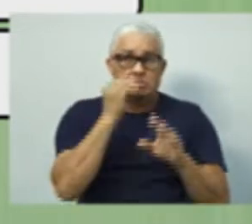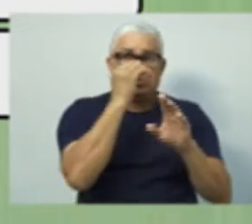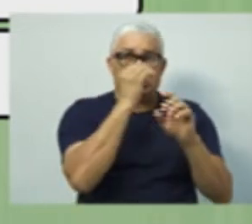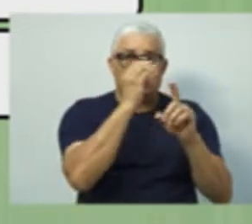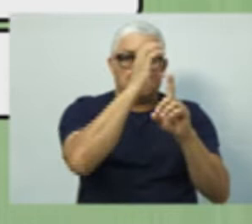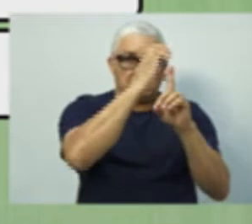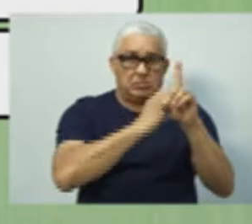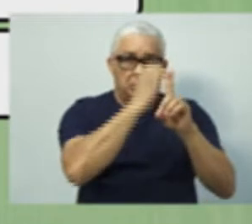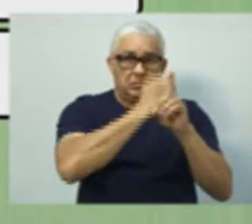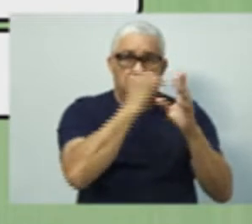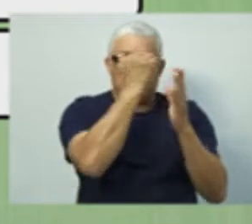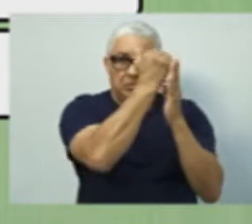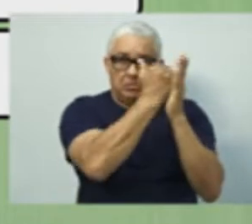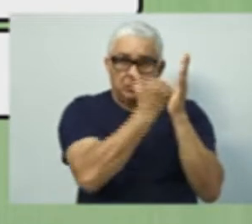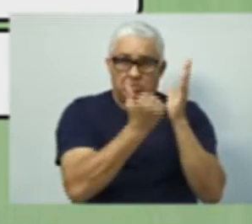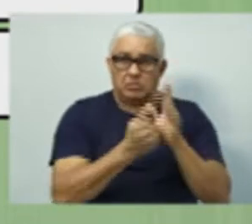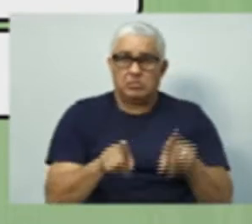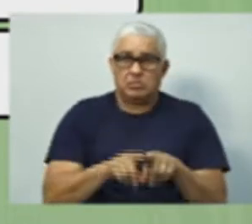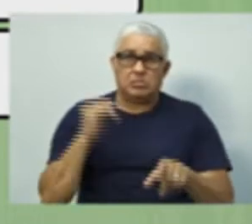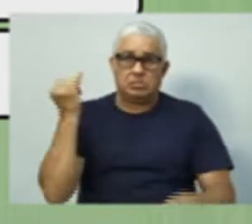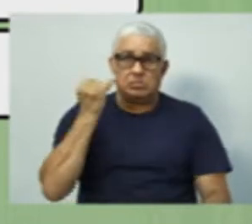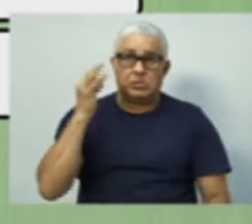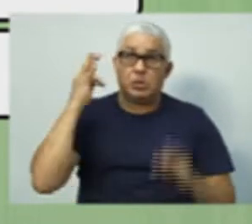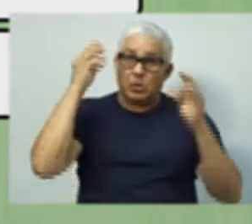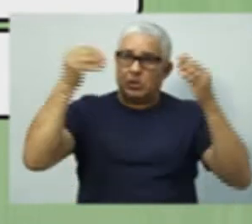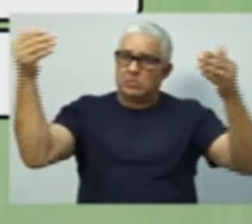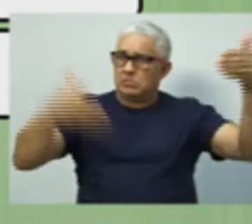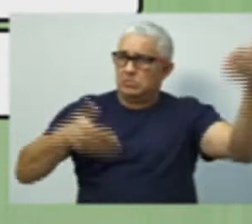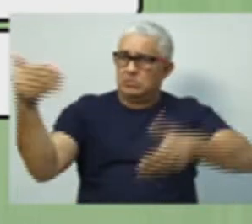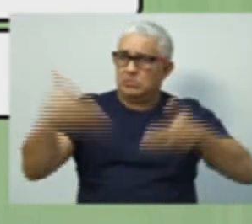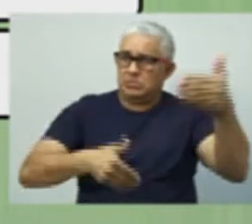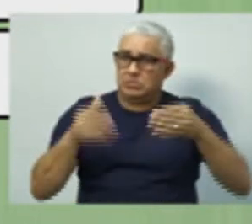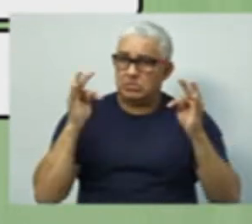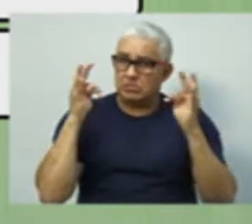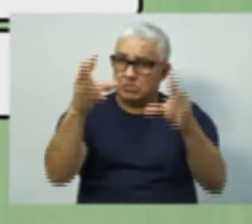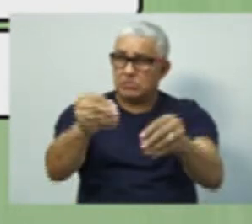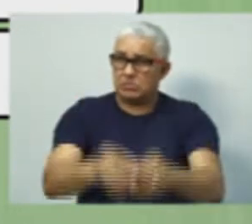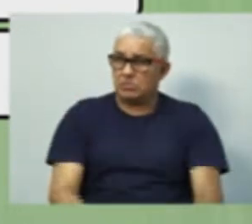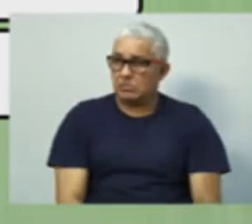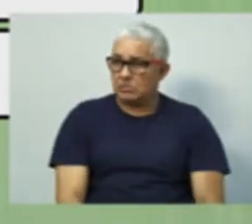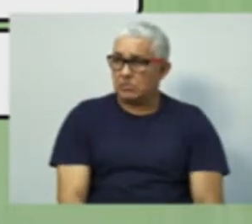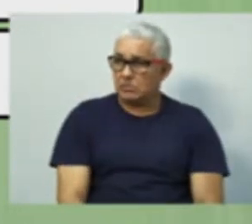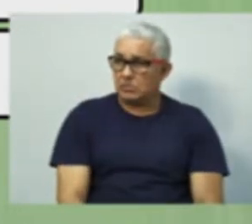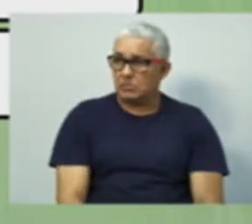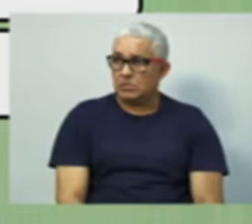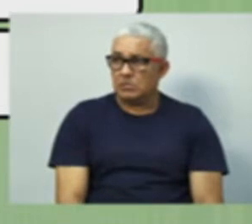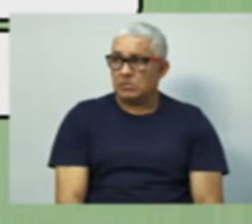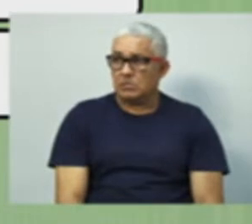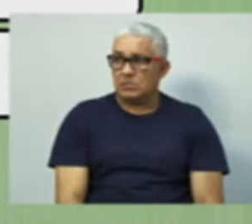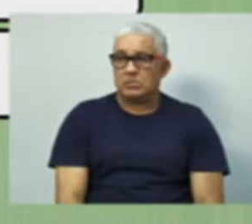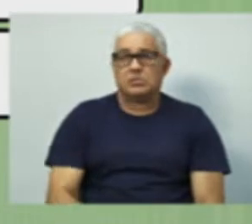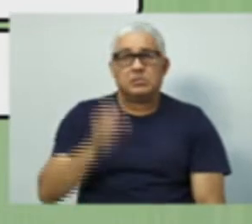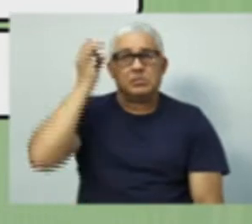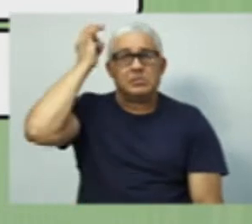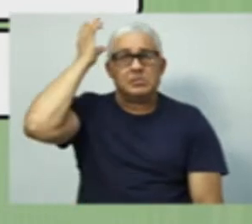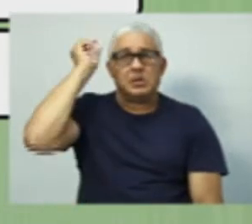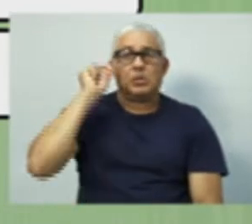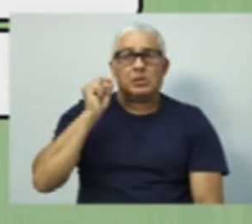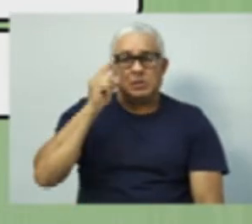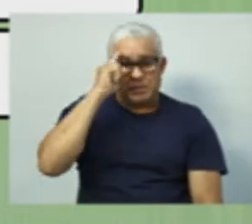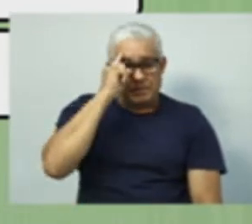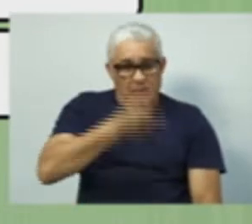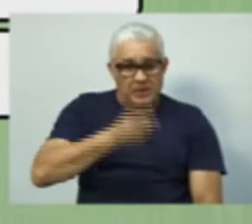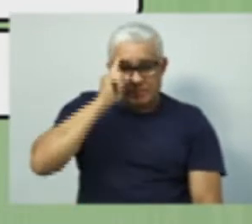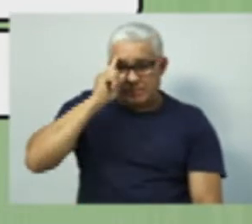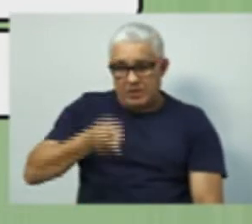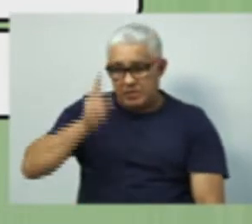a alta direção que vai estar cuidando desse assunto. Não, a alta direção ela vai estar o quê? Fazendo feedback, acompanhando, vendo a evolução e está